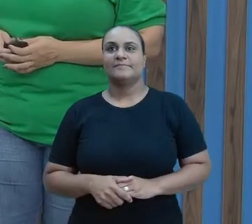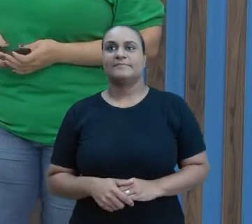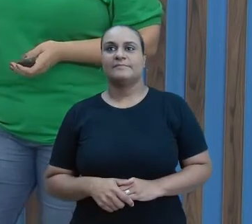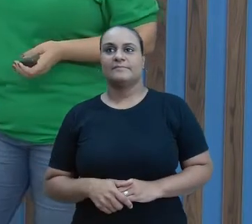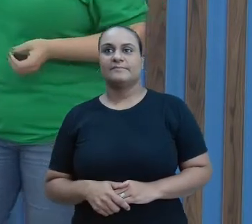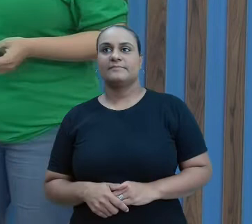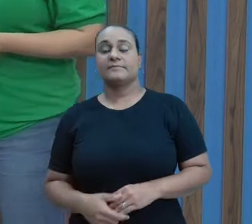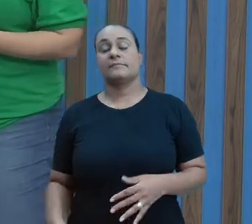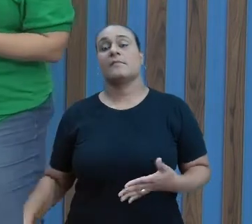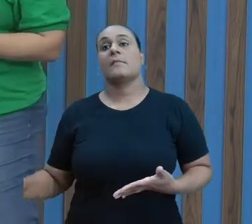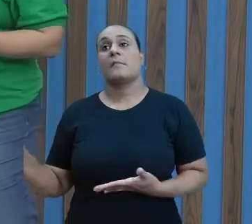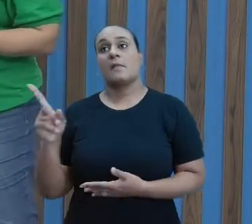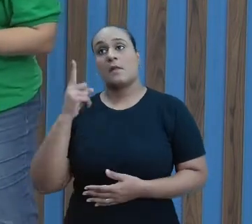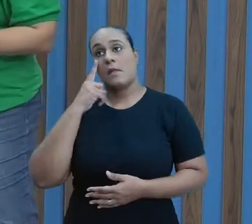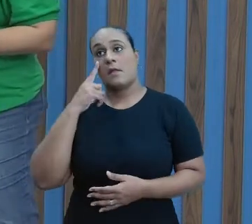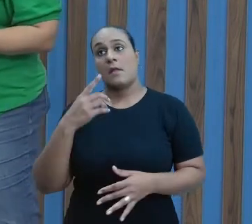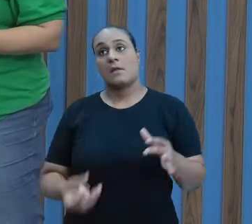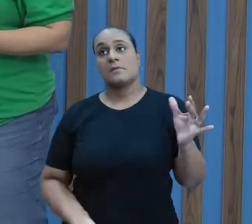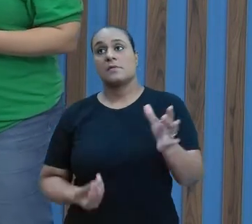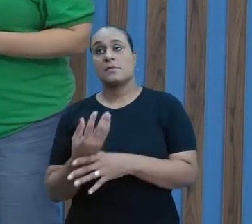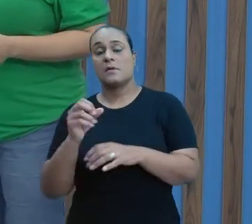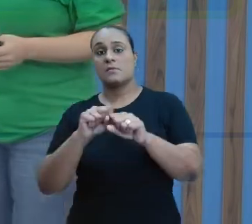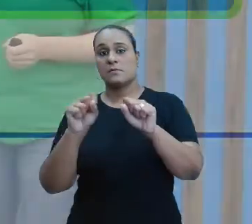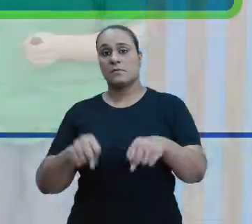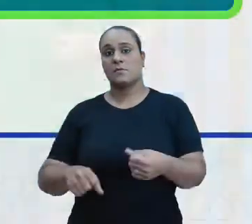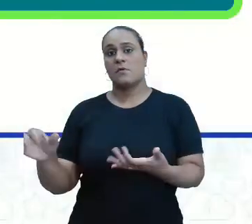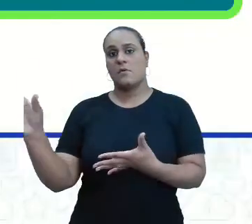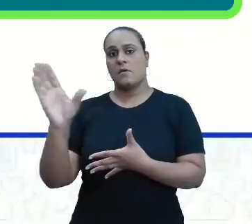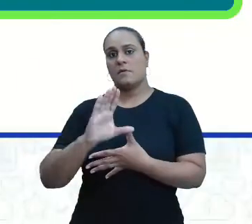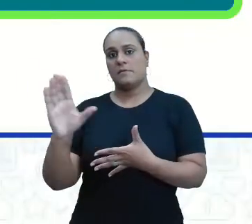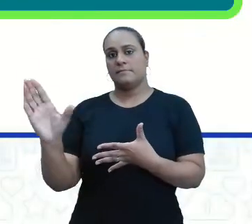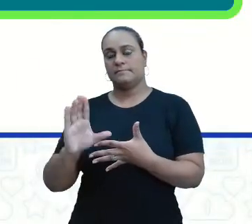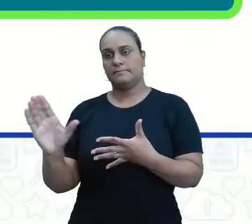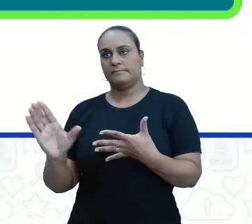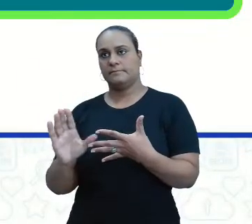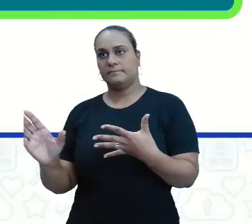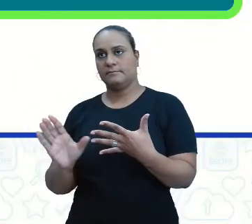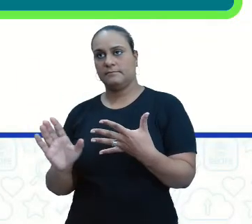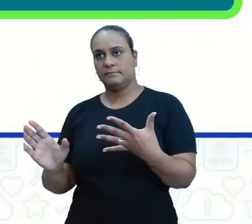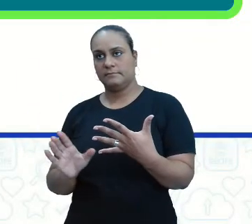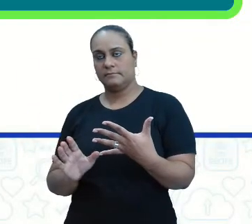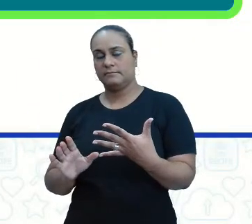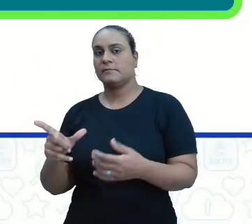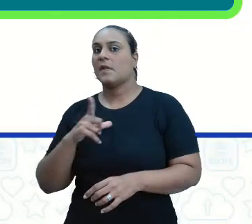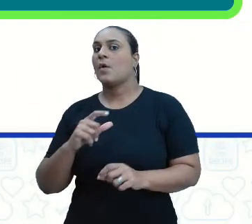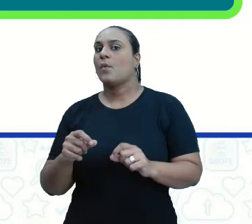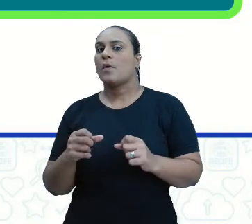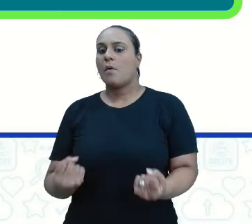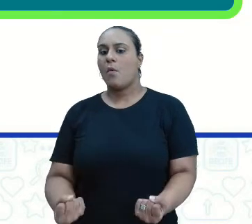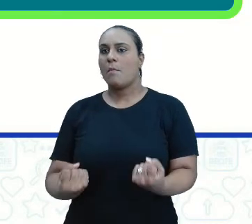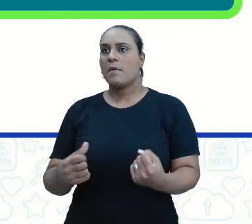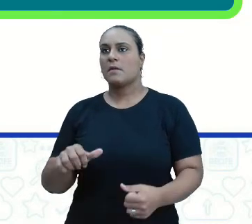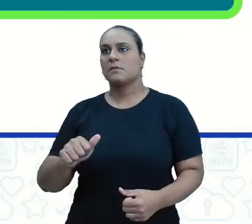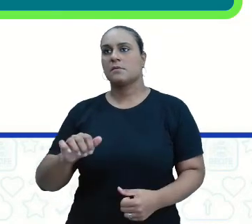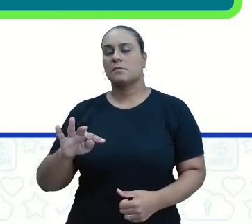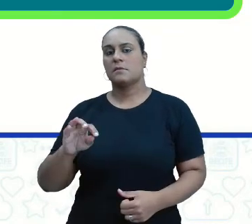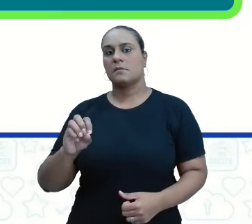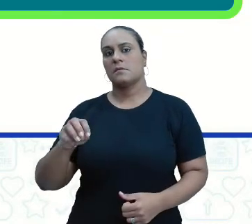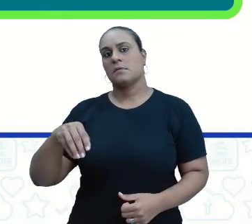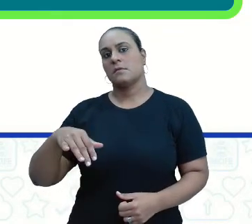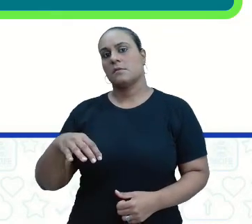tá? Então, ó, surgiram esses sistemas de classificação, né, pegando aí o peso atômico e